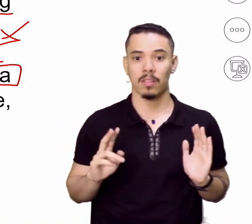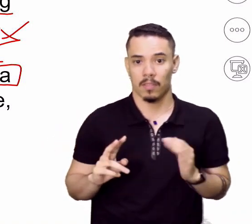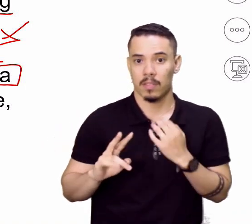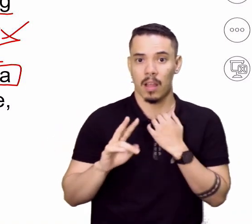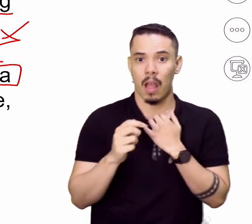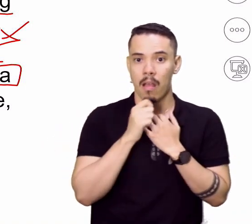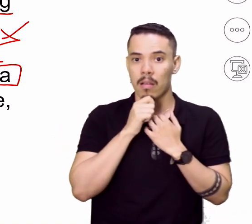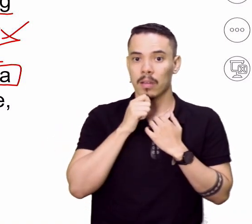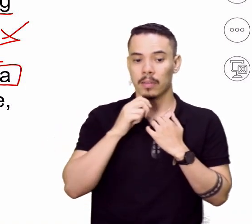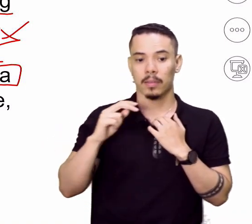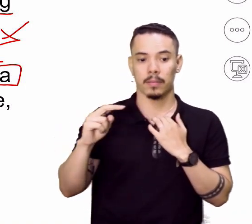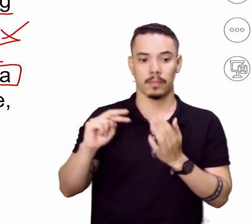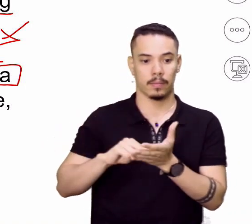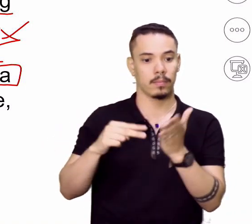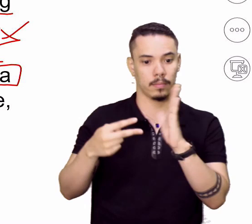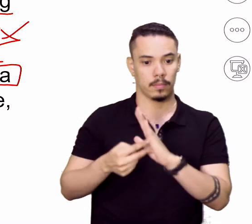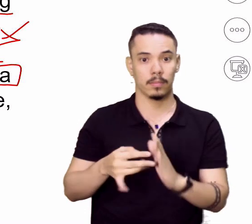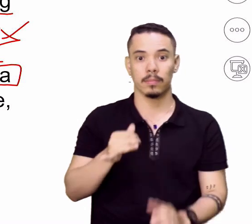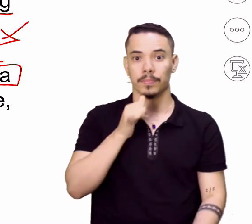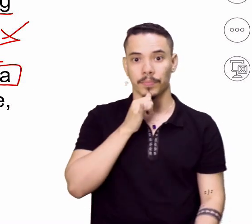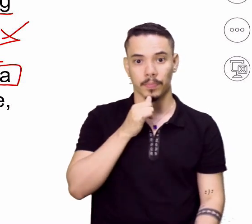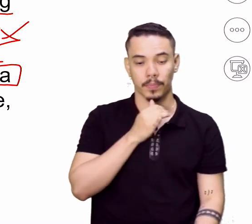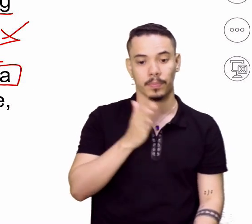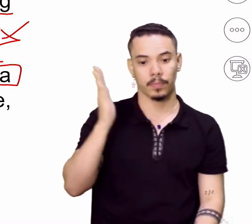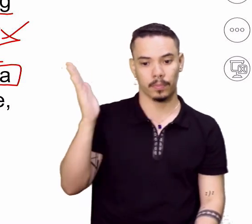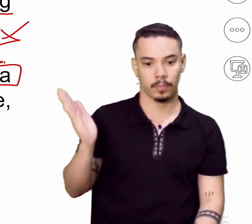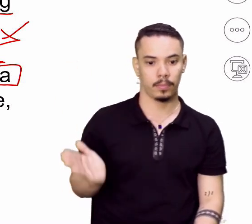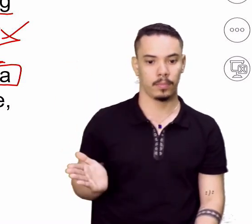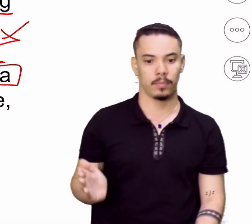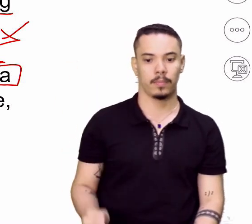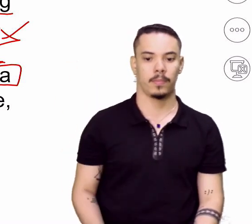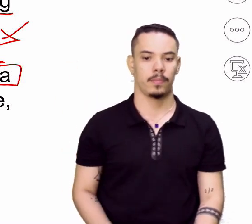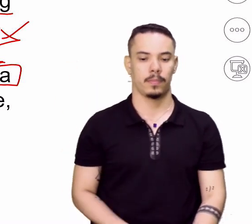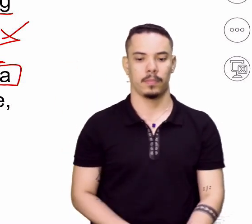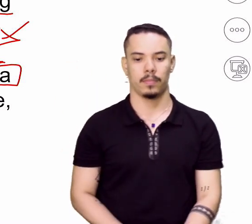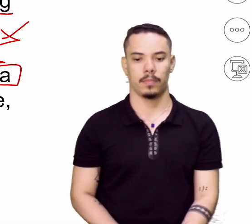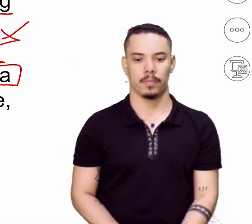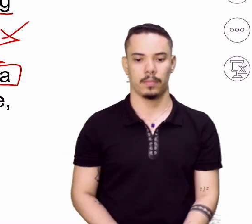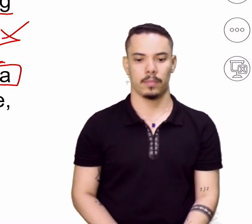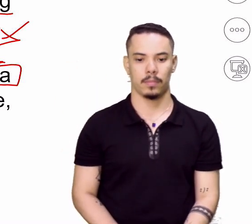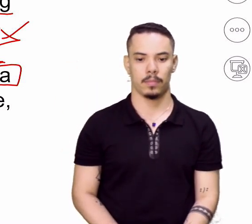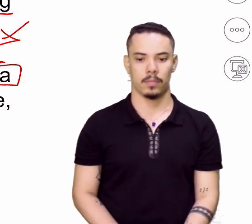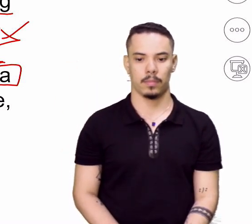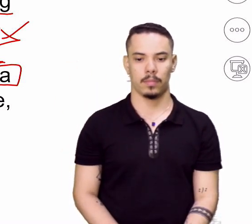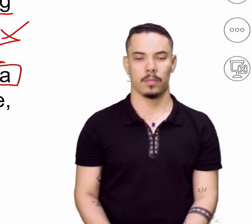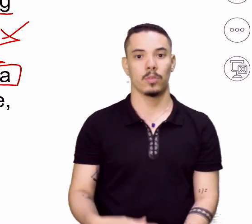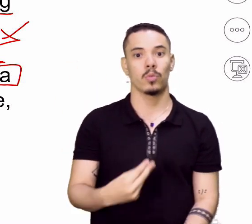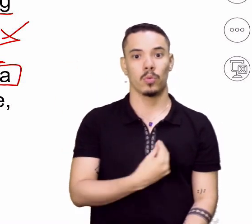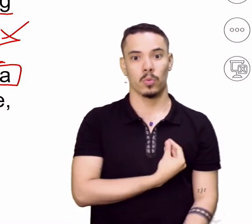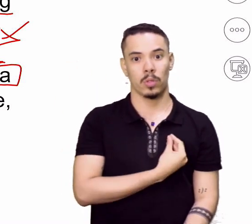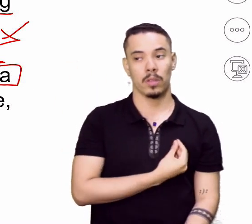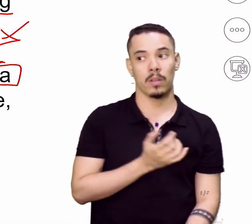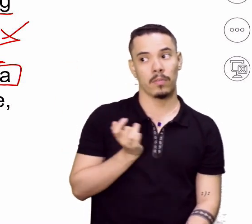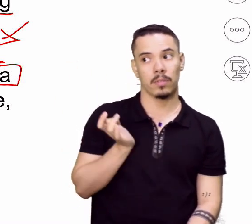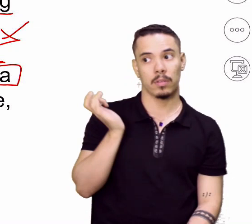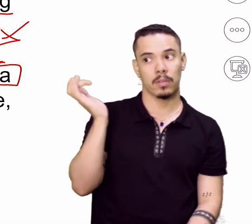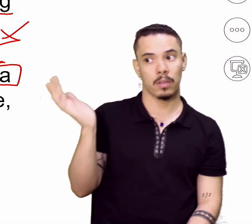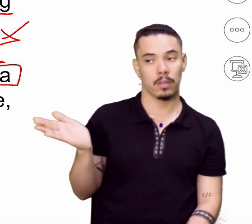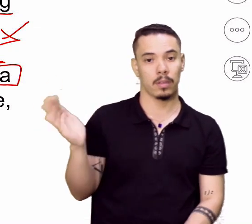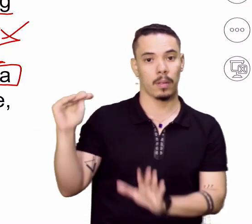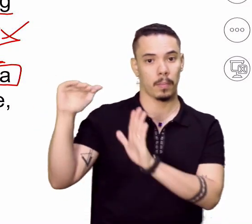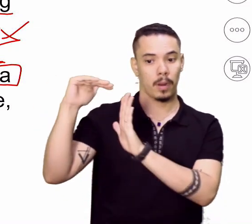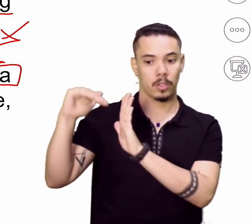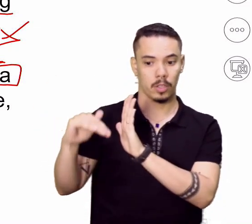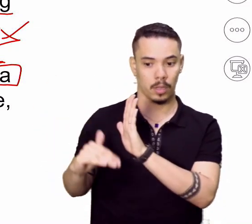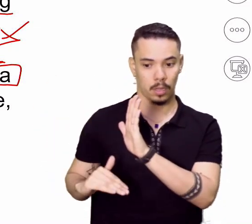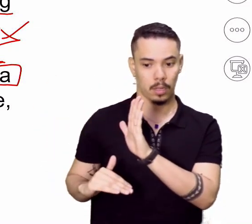faria sentido. Neste exemplo, the book was still on the shelf. O livro ainda está na prateleira. Mas